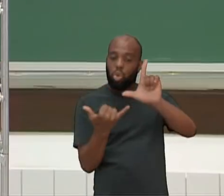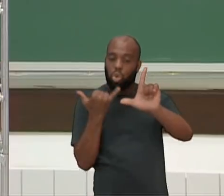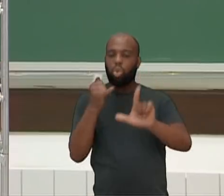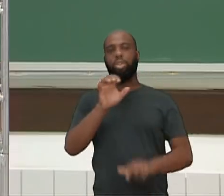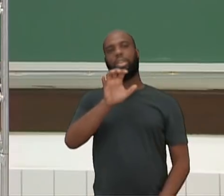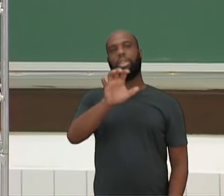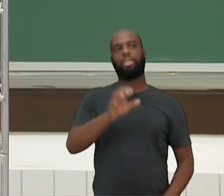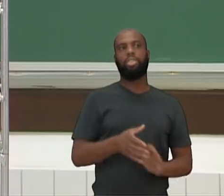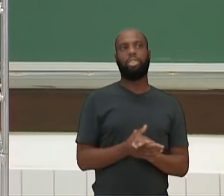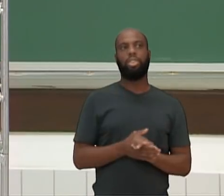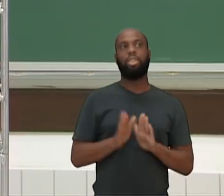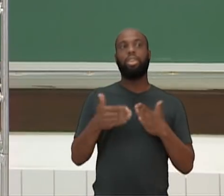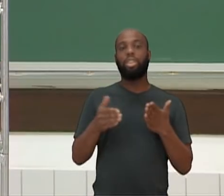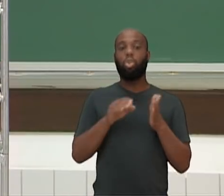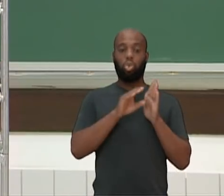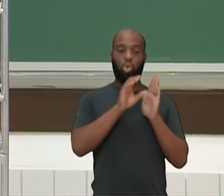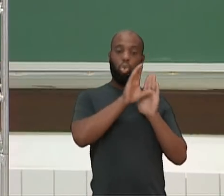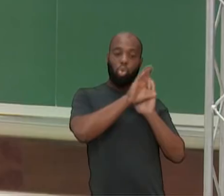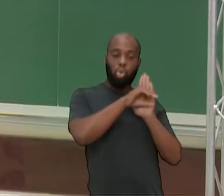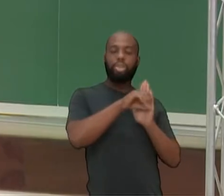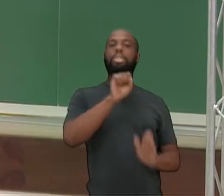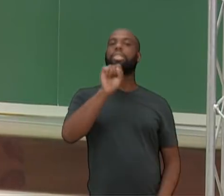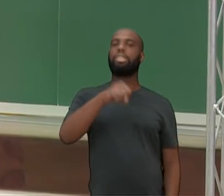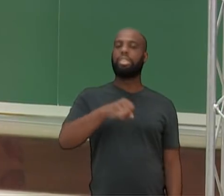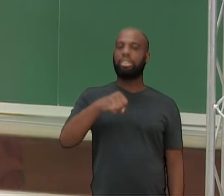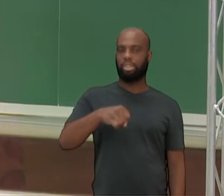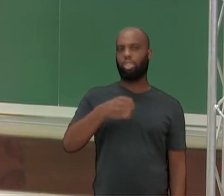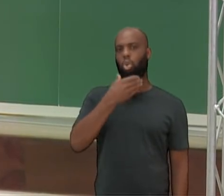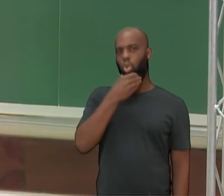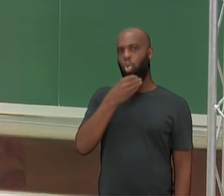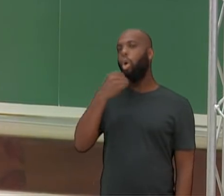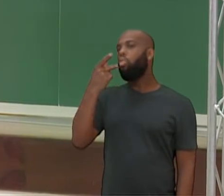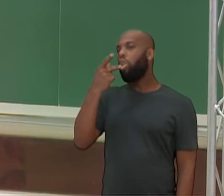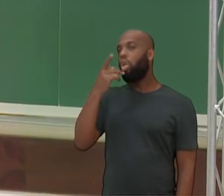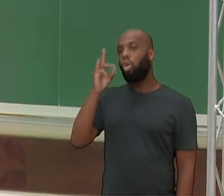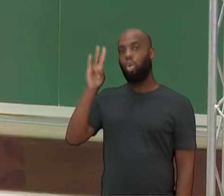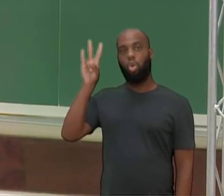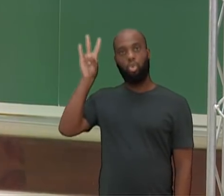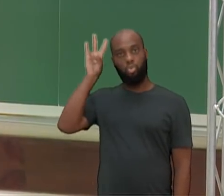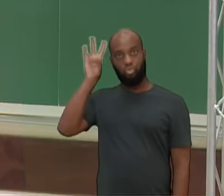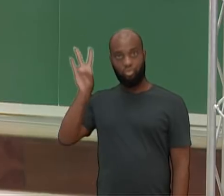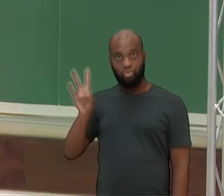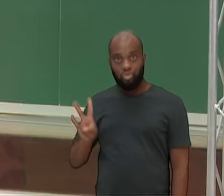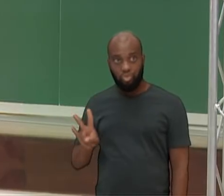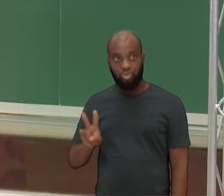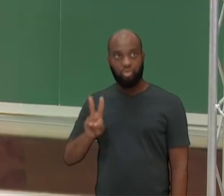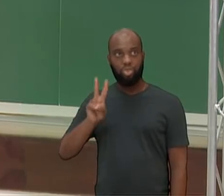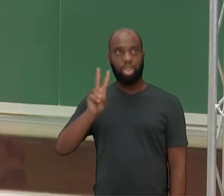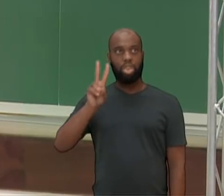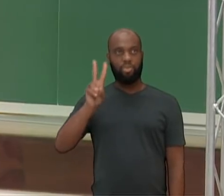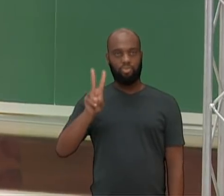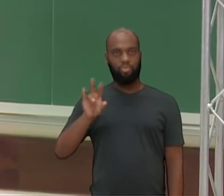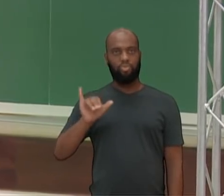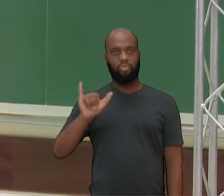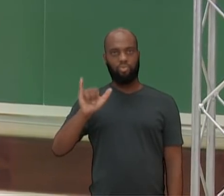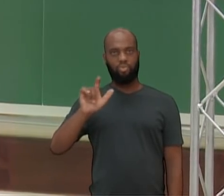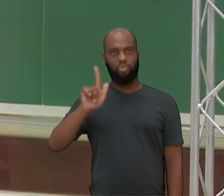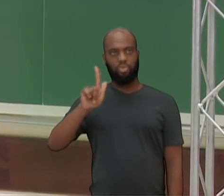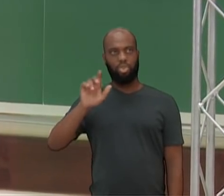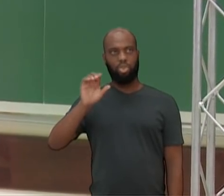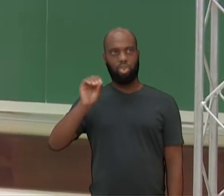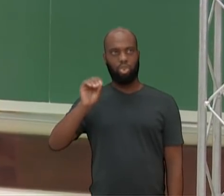é isso. Então, isso é uma definição? Sim, mas é só você entender que você está aprendendo através da brincadeira. Isso é o lúdico